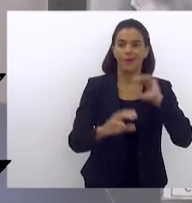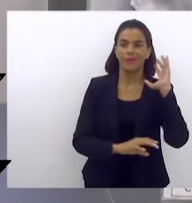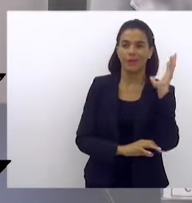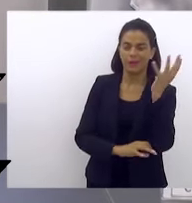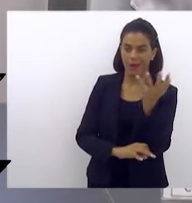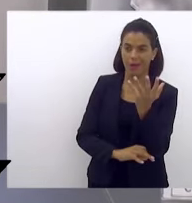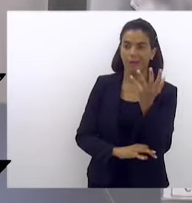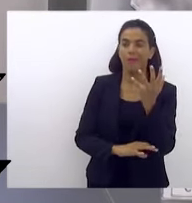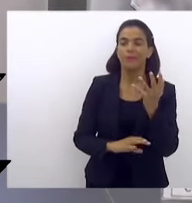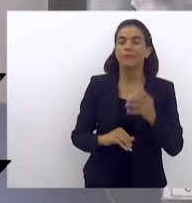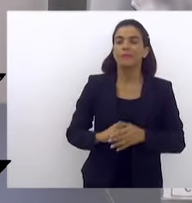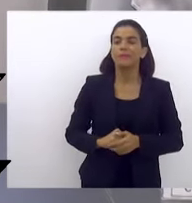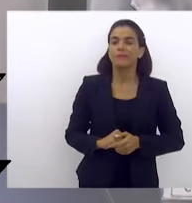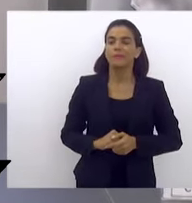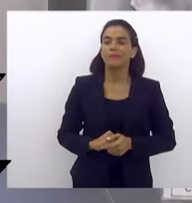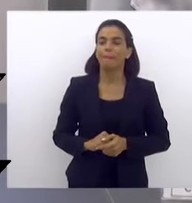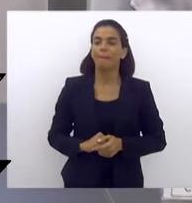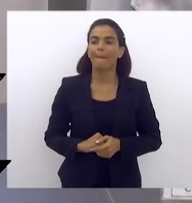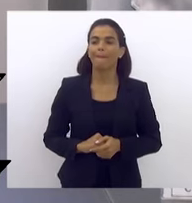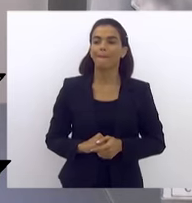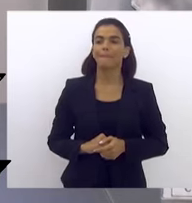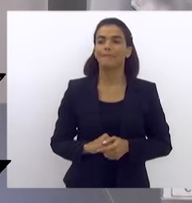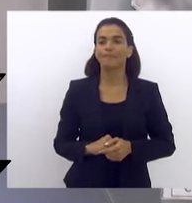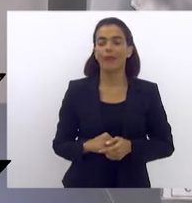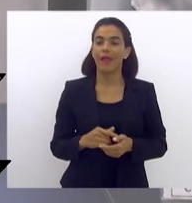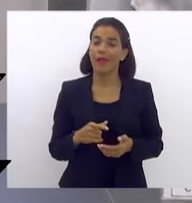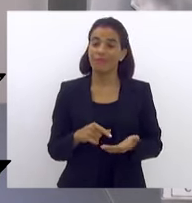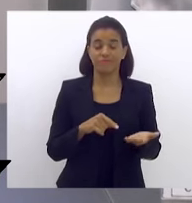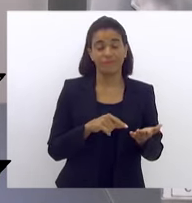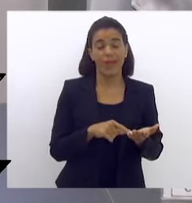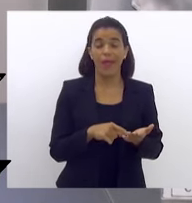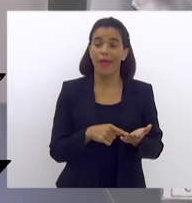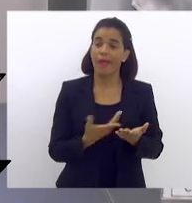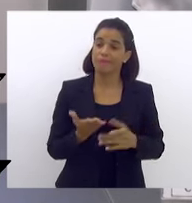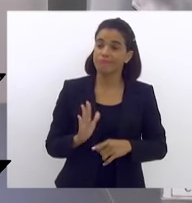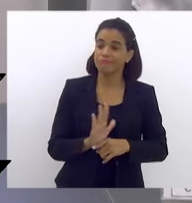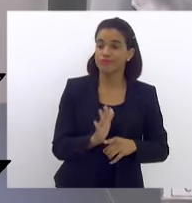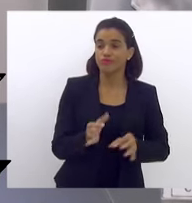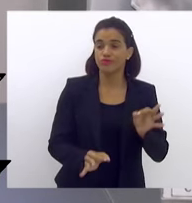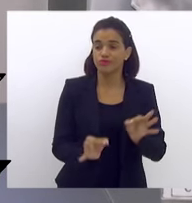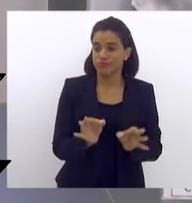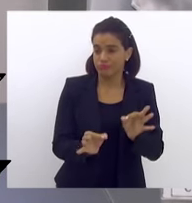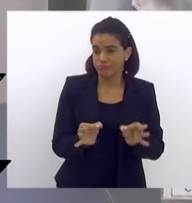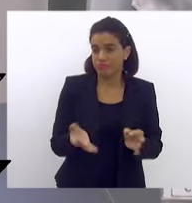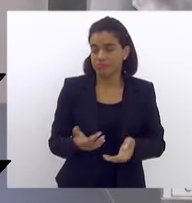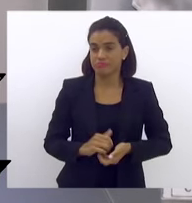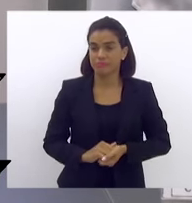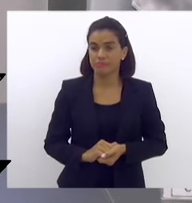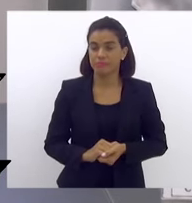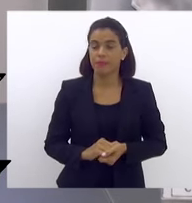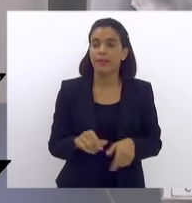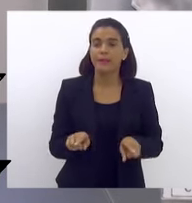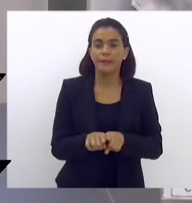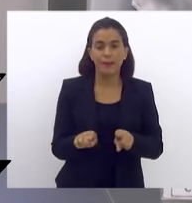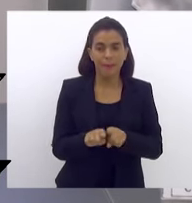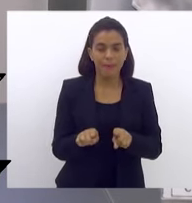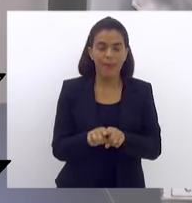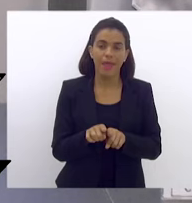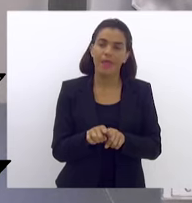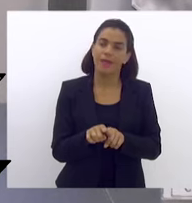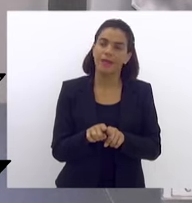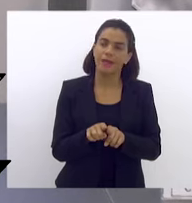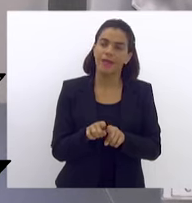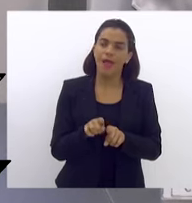eh na questão aí a é uma balança dos bens jurídicos tutelados eh a a tese levantada pelo Deputado